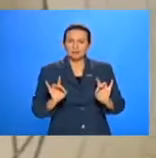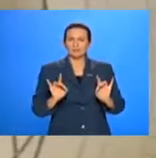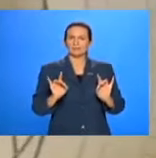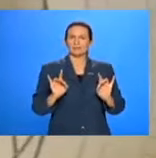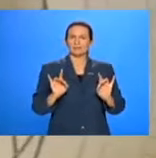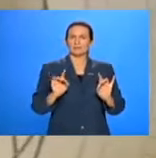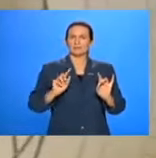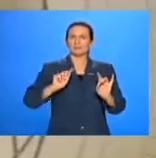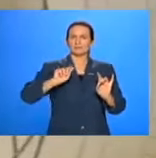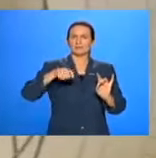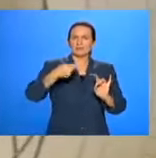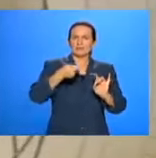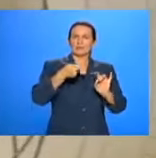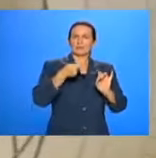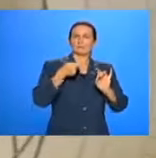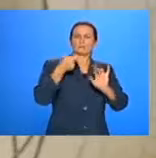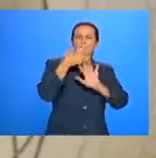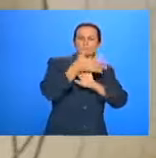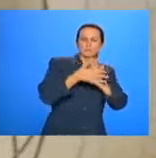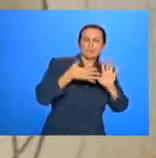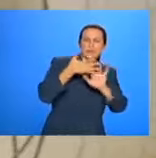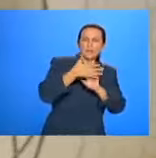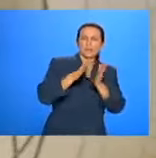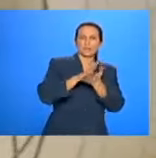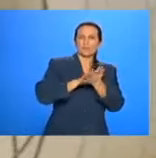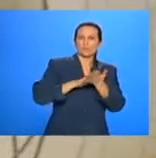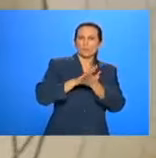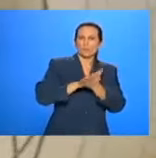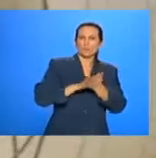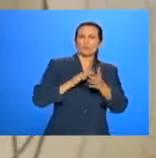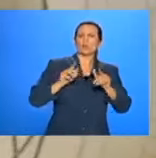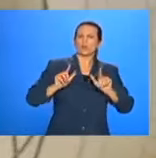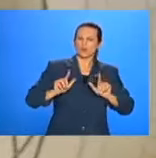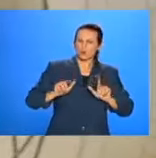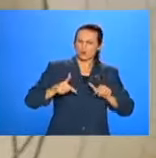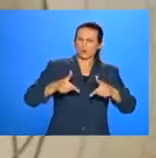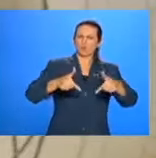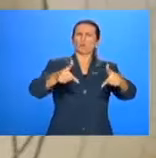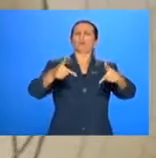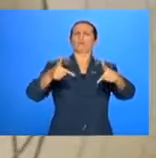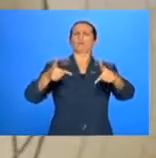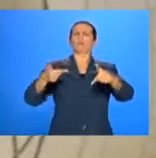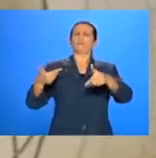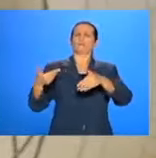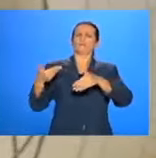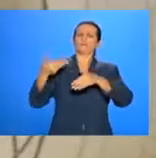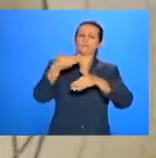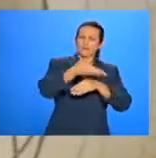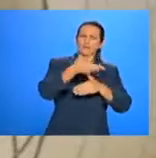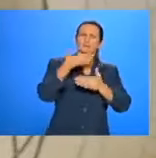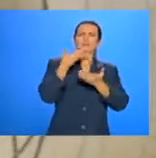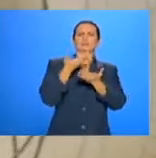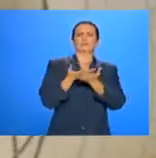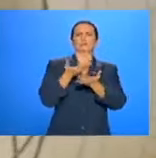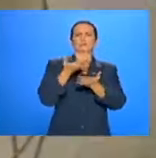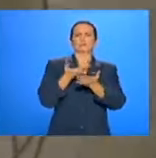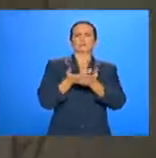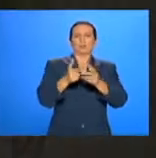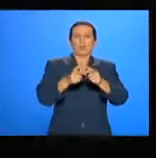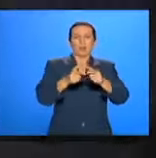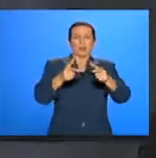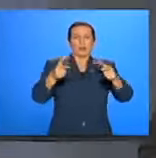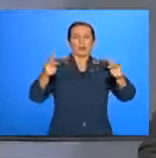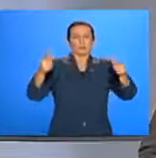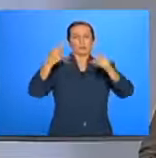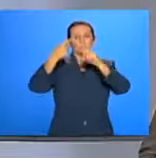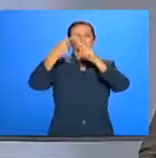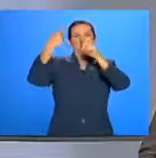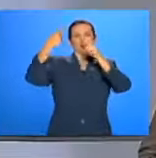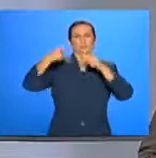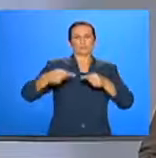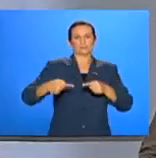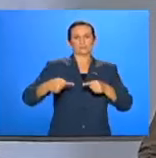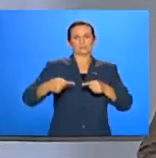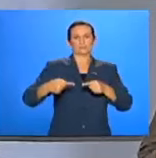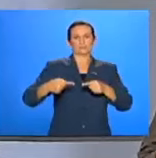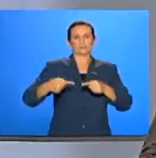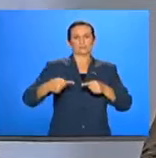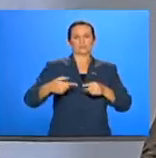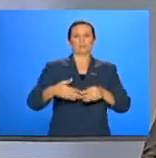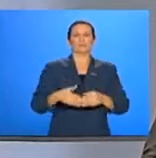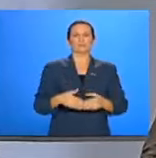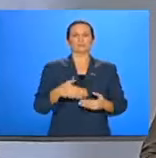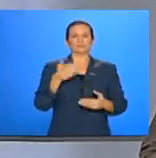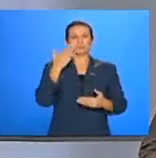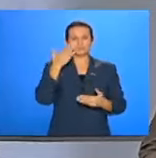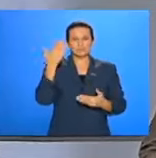tem que ir à luta. Vá, faça, porque a concorrência está aumentando. Hoje ainda é